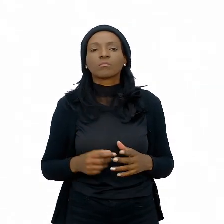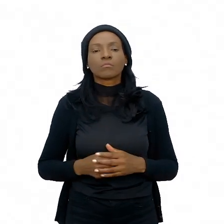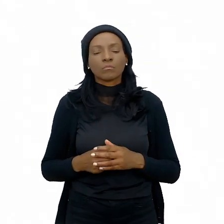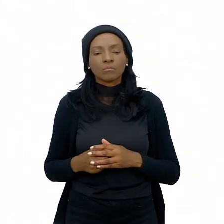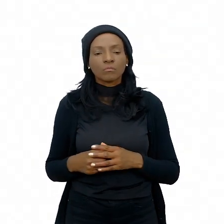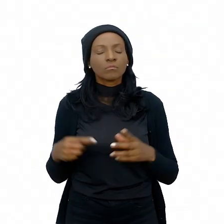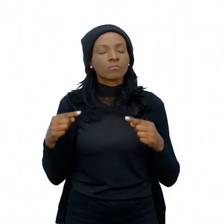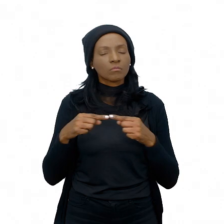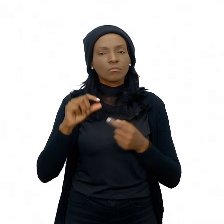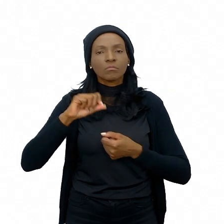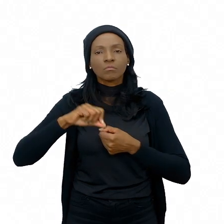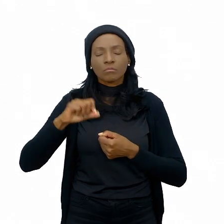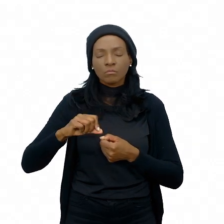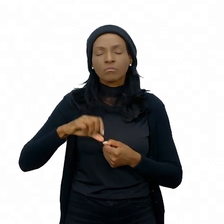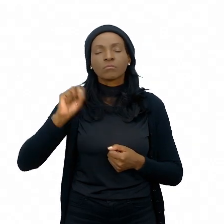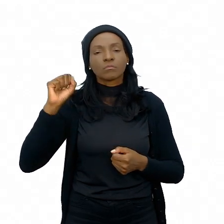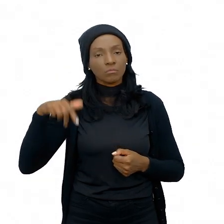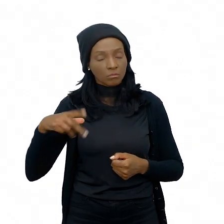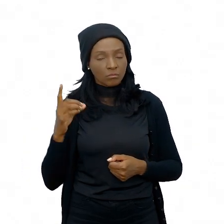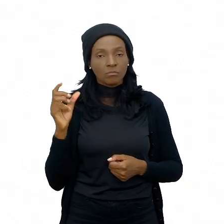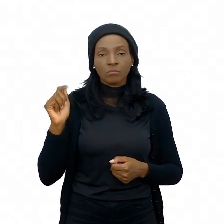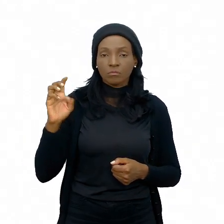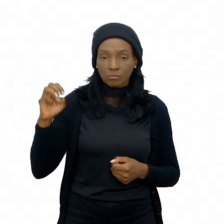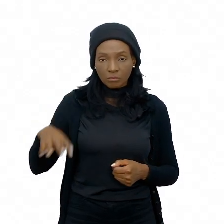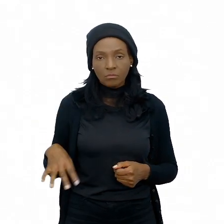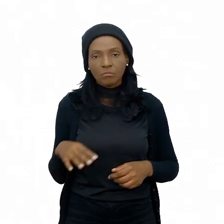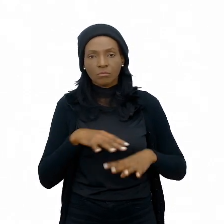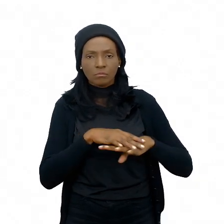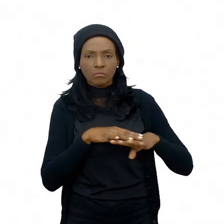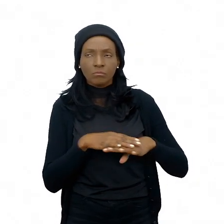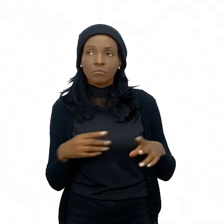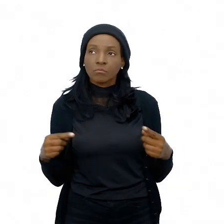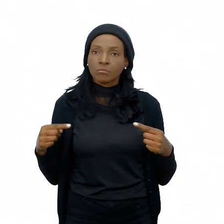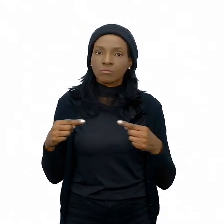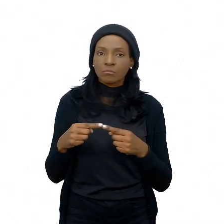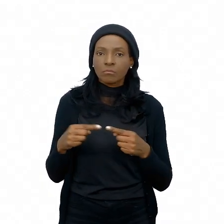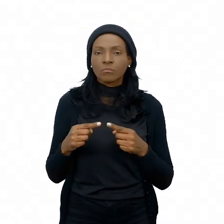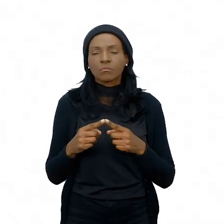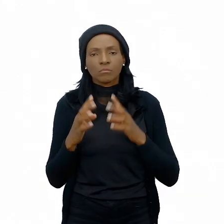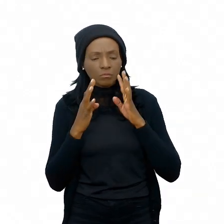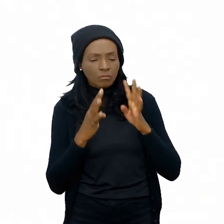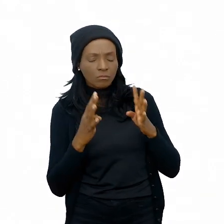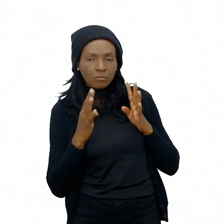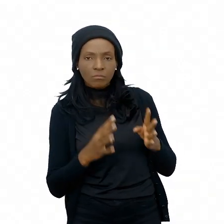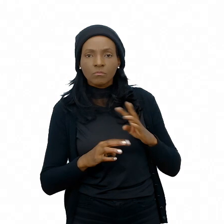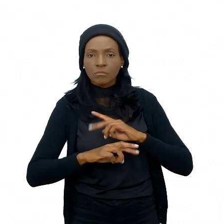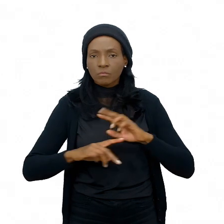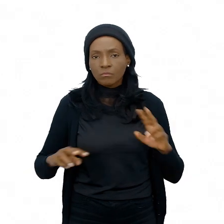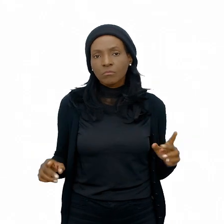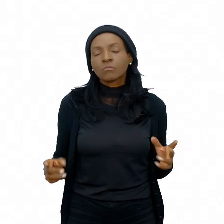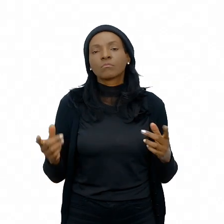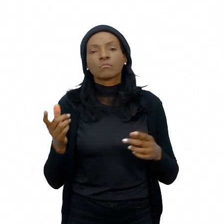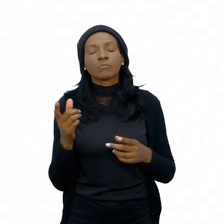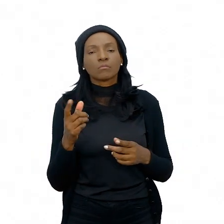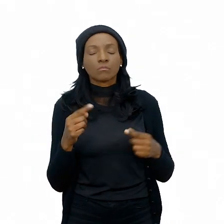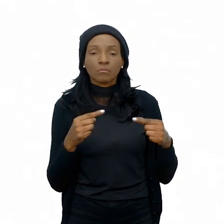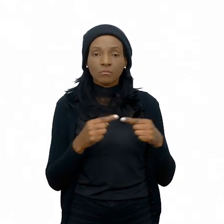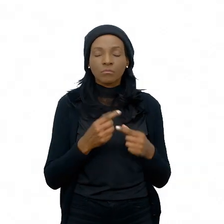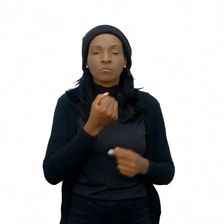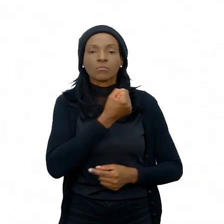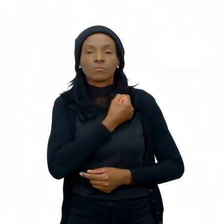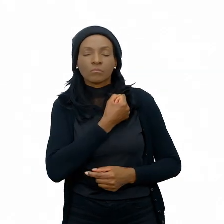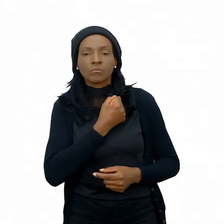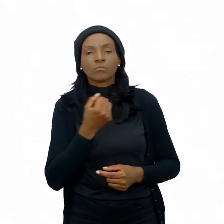a realização da sondagem matemática, no que tange ao acompanhamento da aquisição do sistema de numeração